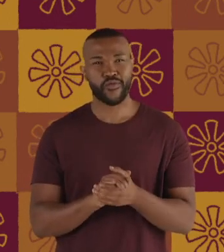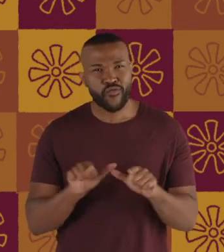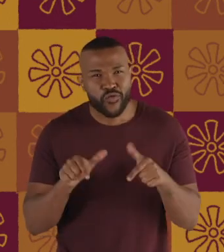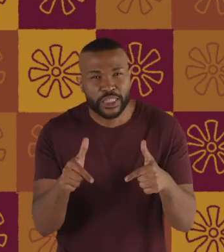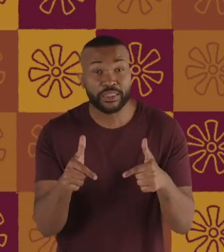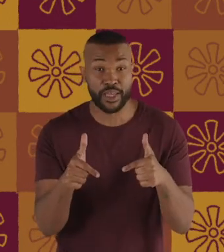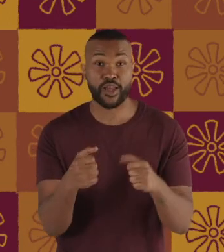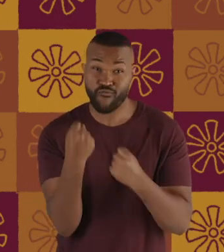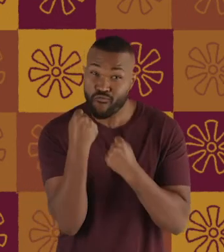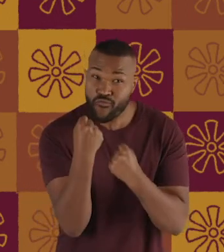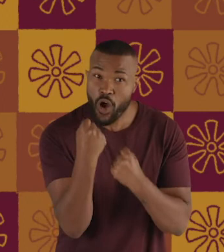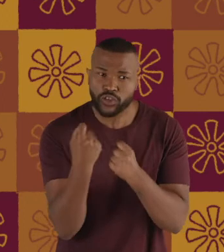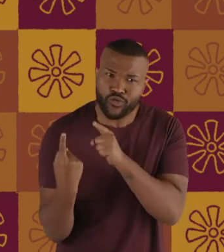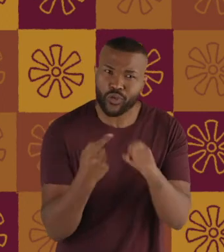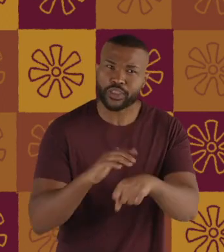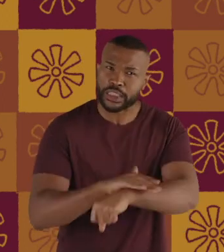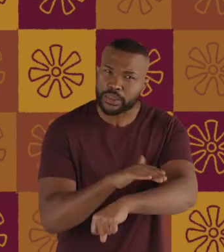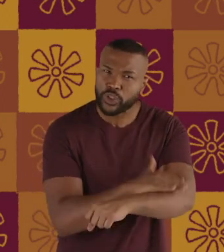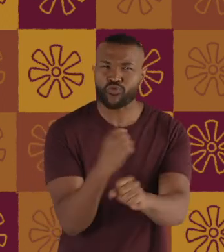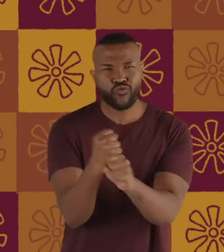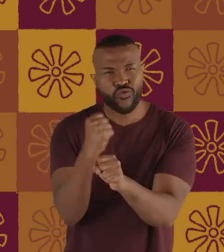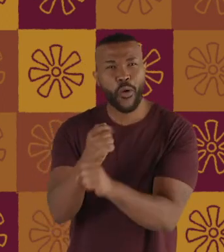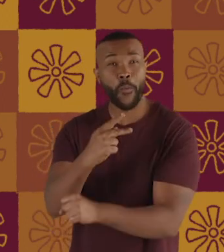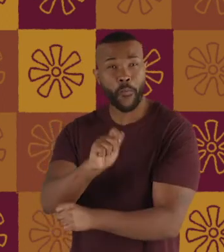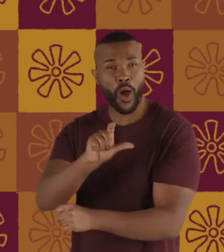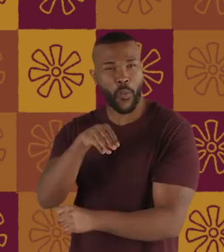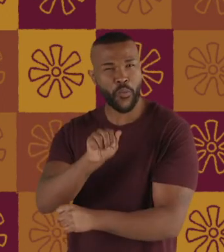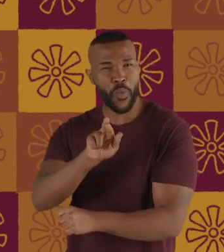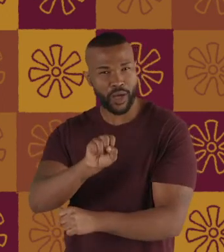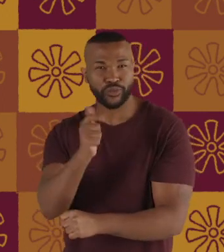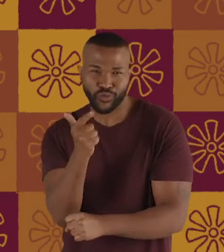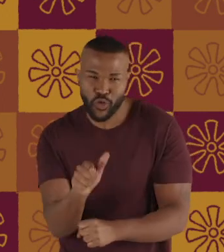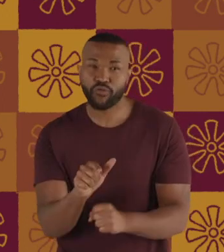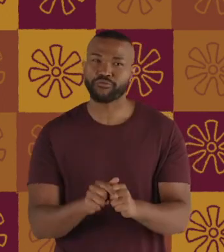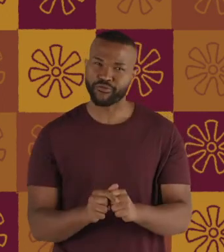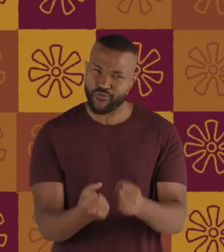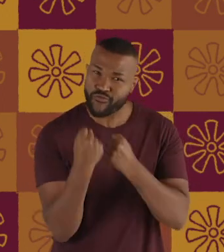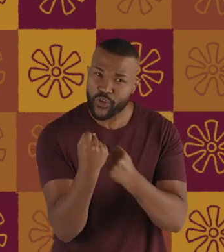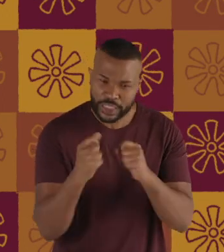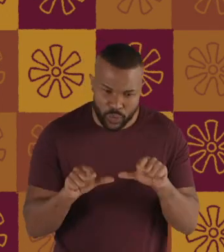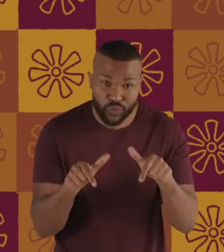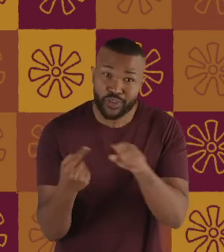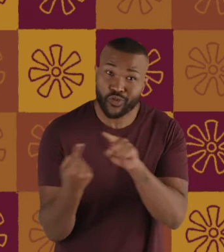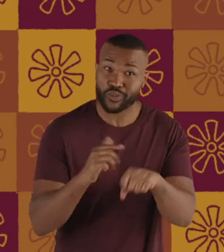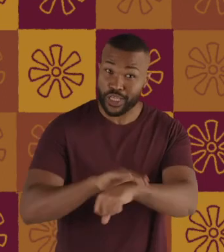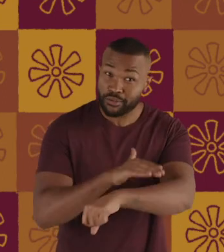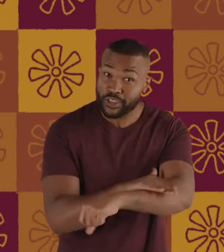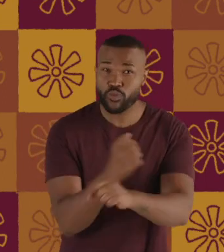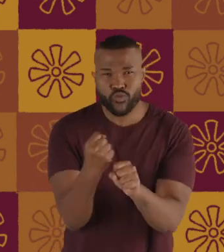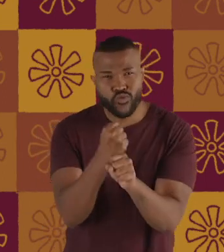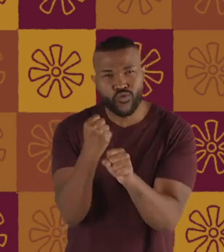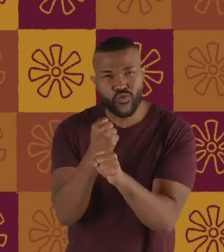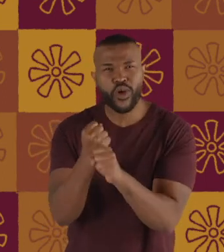fazer Palmares de novo. Fortalecer a luta contra o racismo é fazer Palmares de novo. Fortalecer a luta